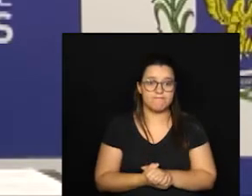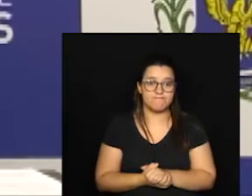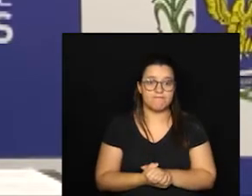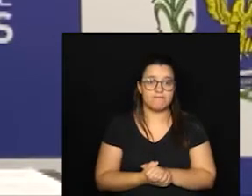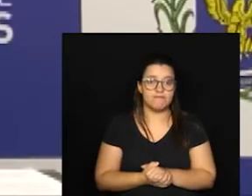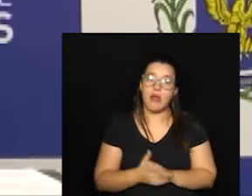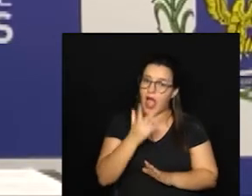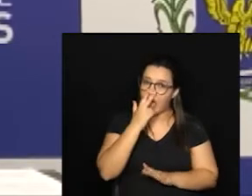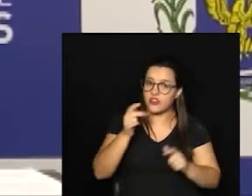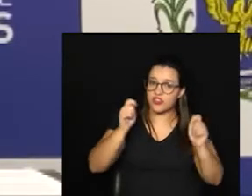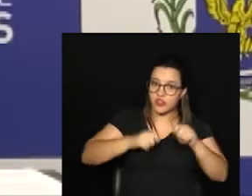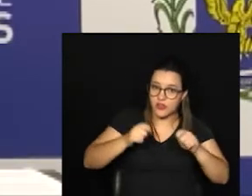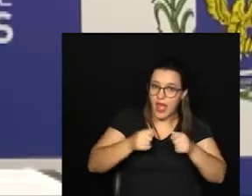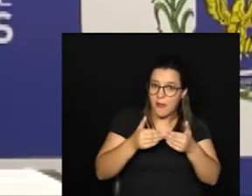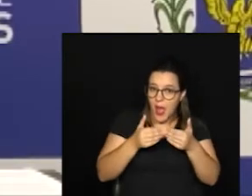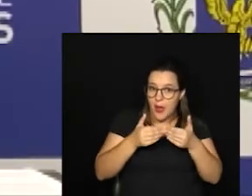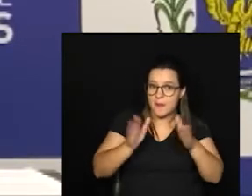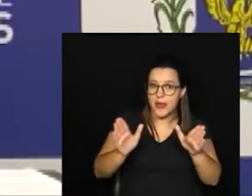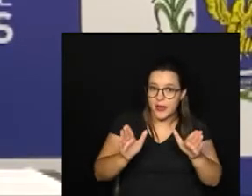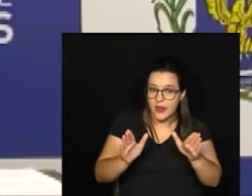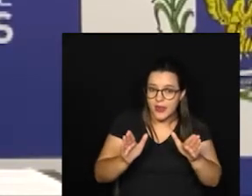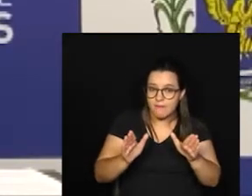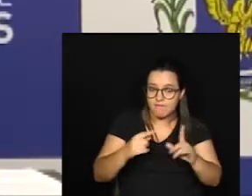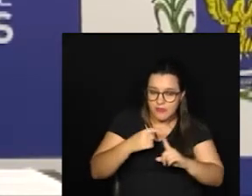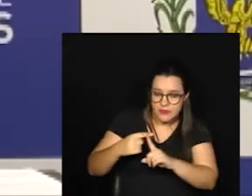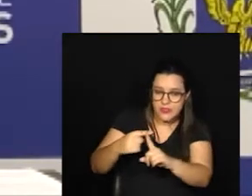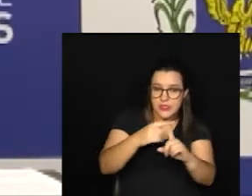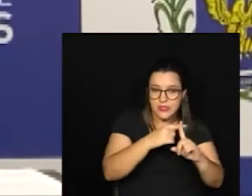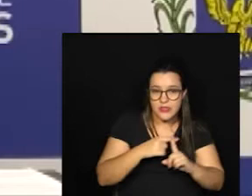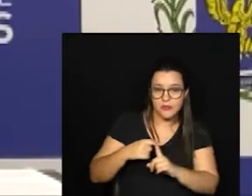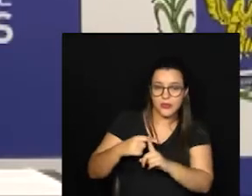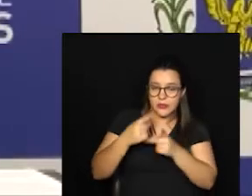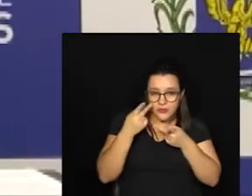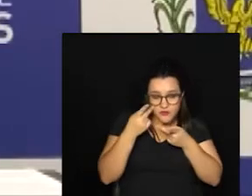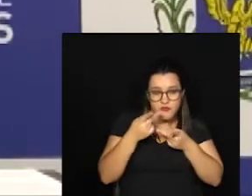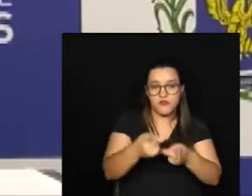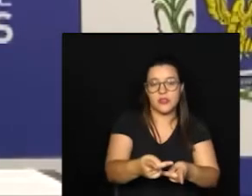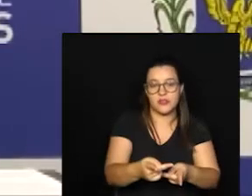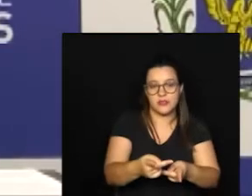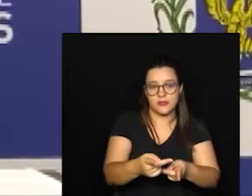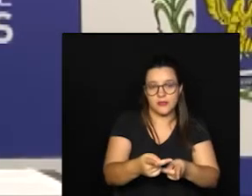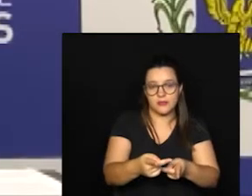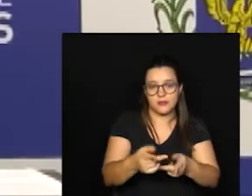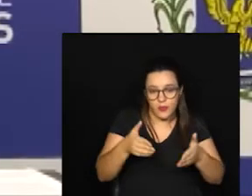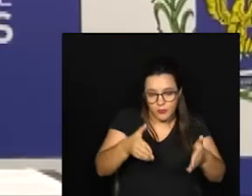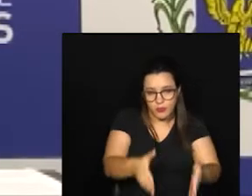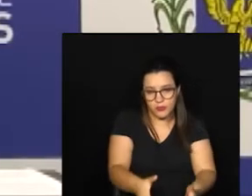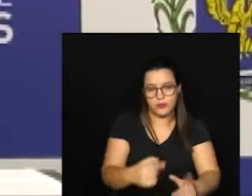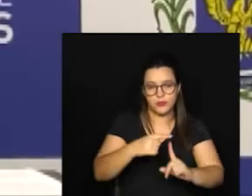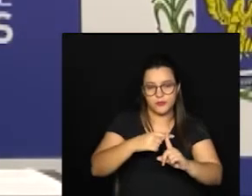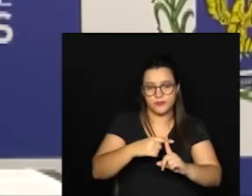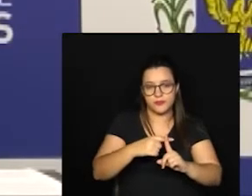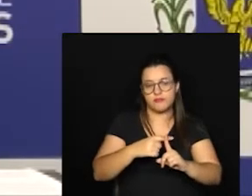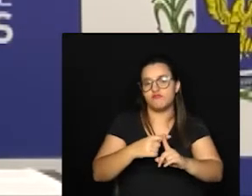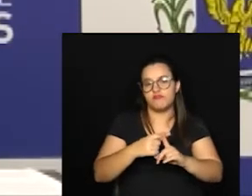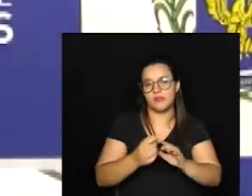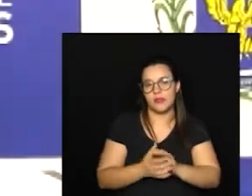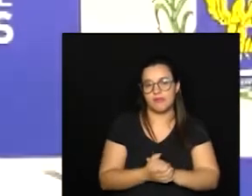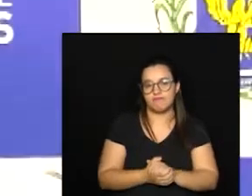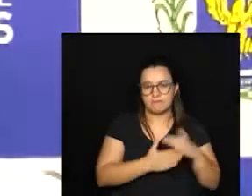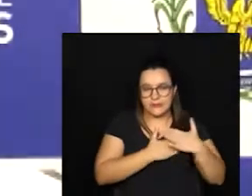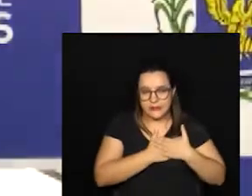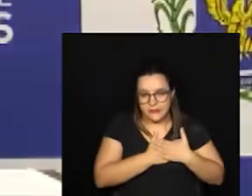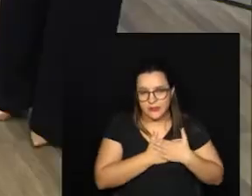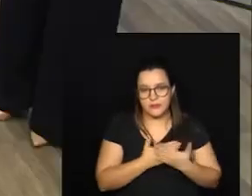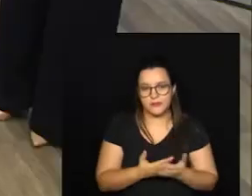poder fazer a abertura aos cemitérios para visitação do túmulo, né, dos entes